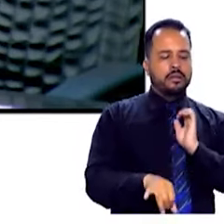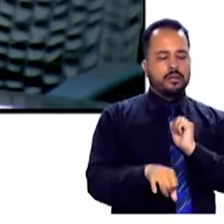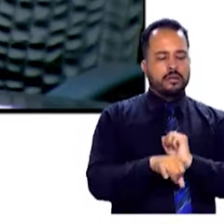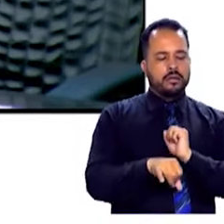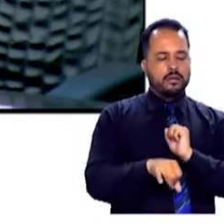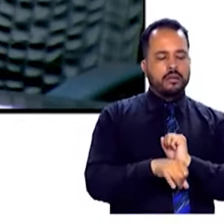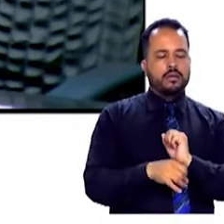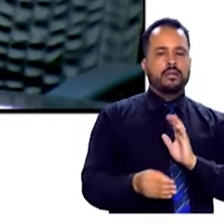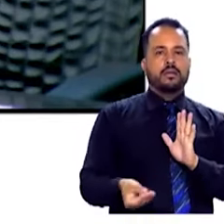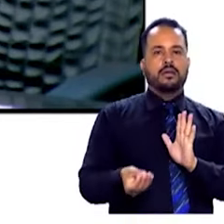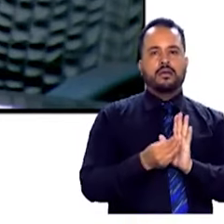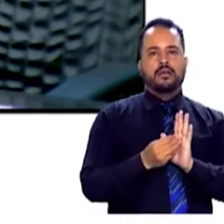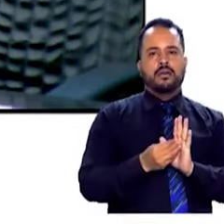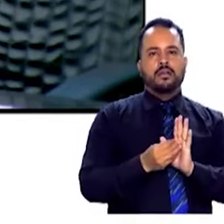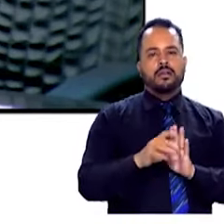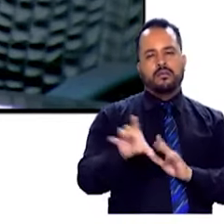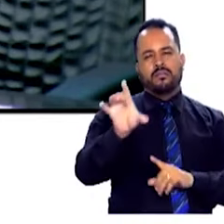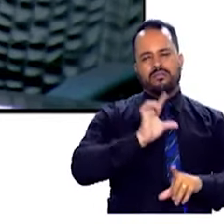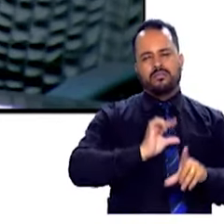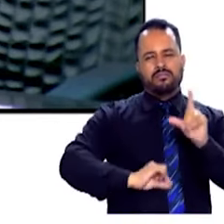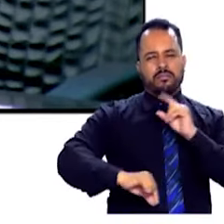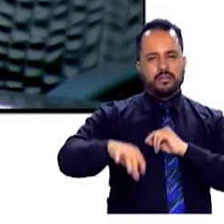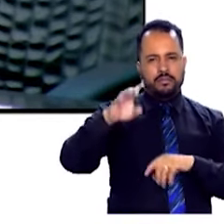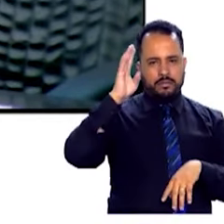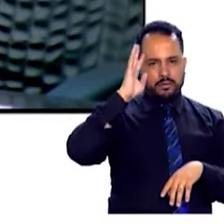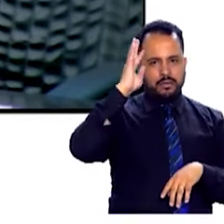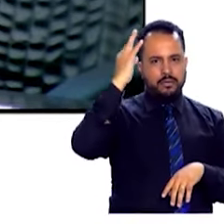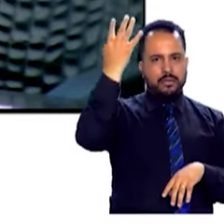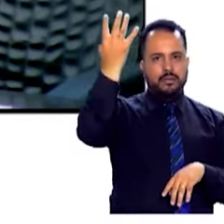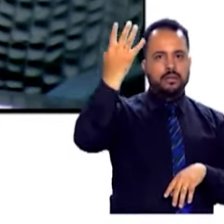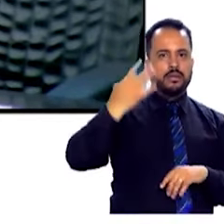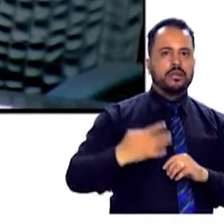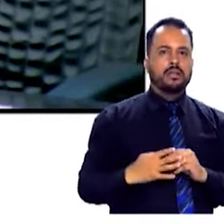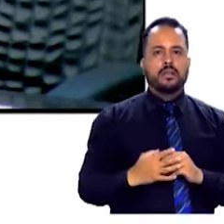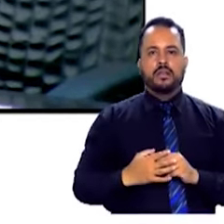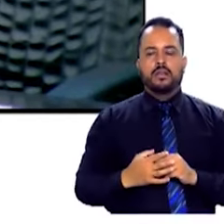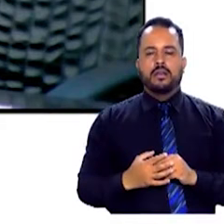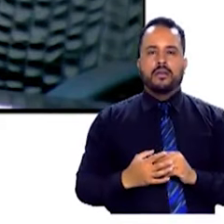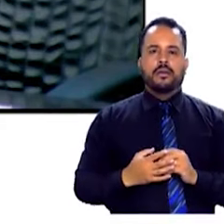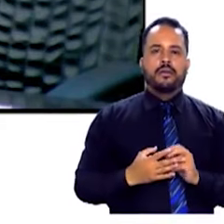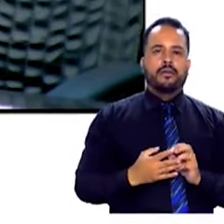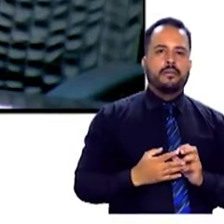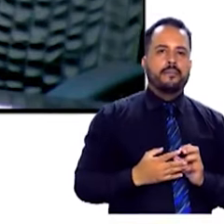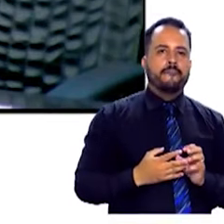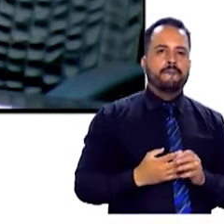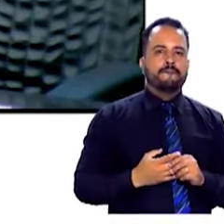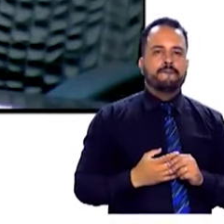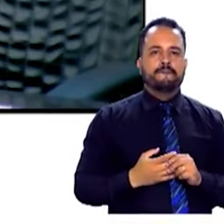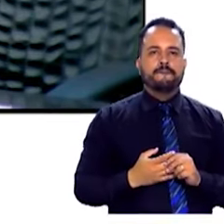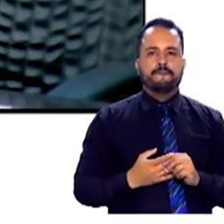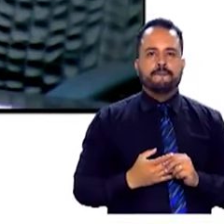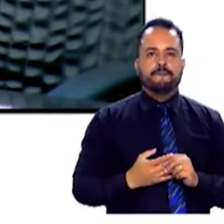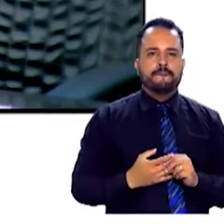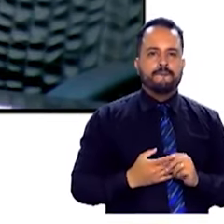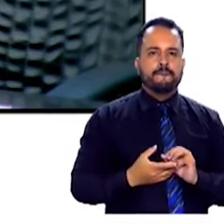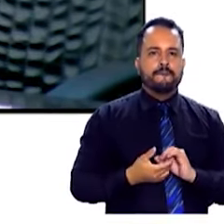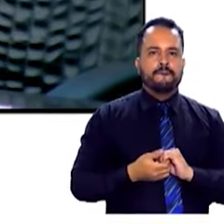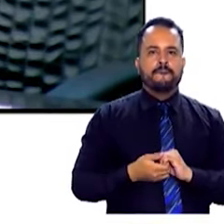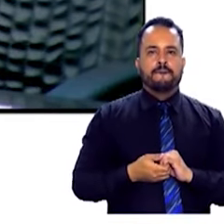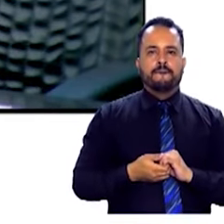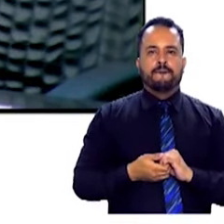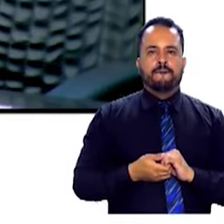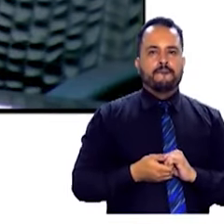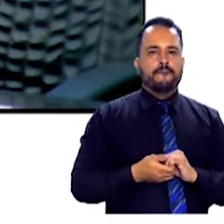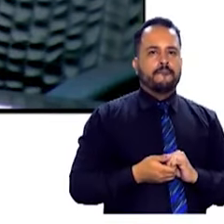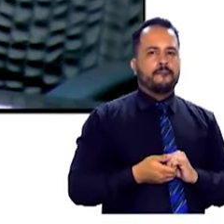filtros não só entre os filtros brasileiros Mas entre os filtros latino-americanos eh e um pouco essa também reflete um